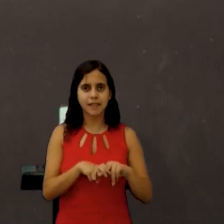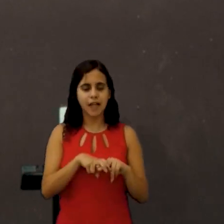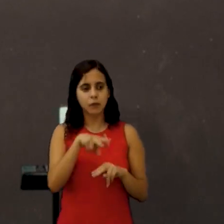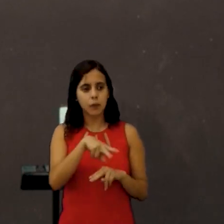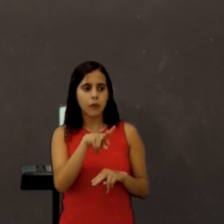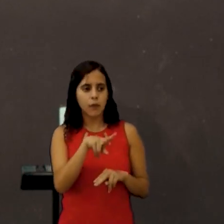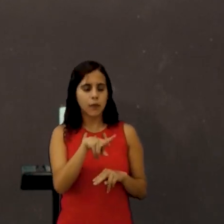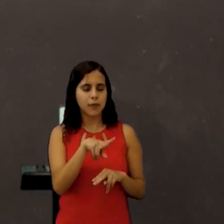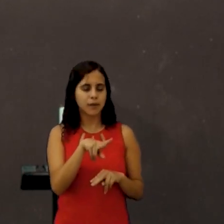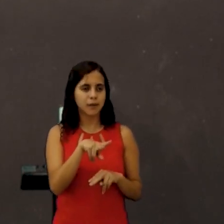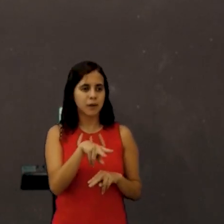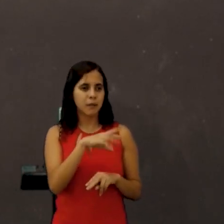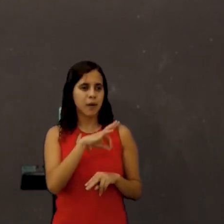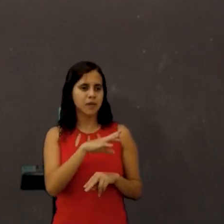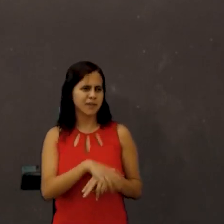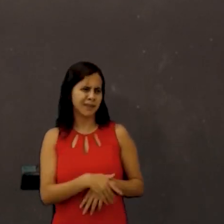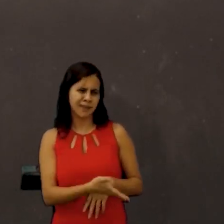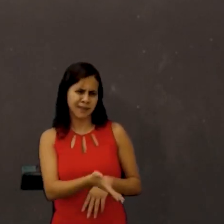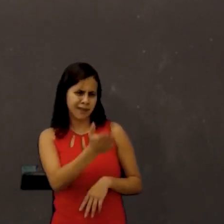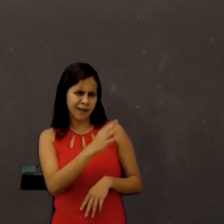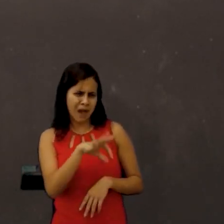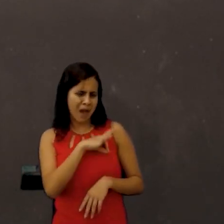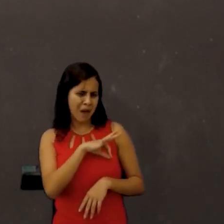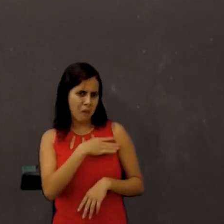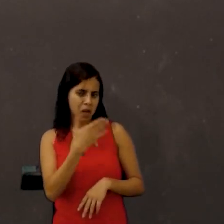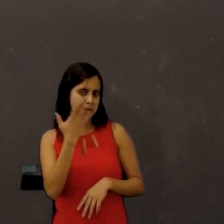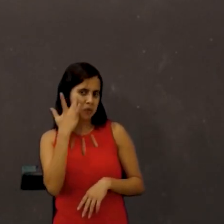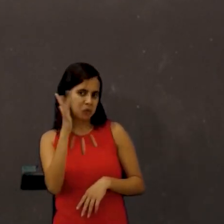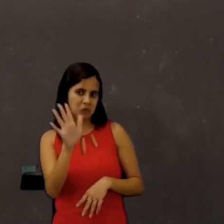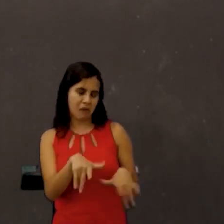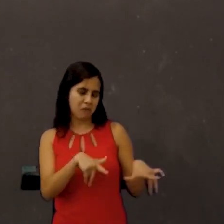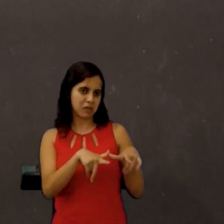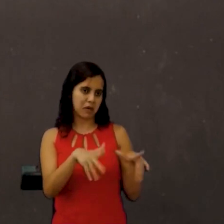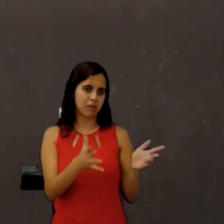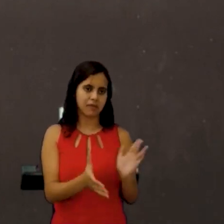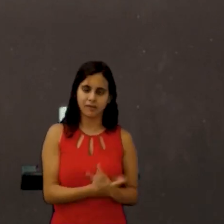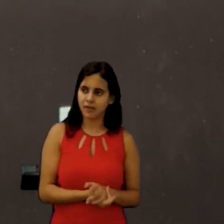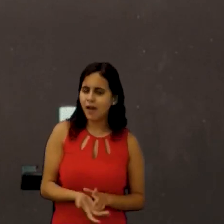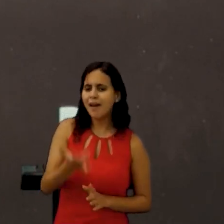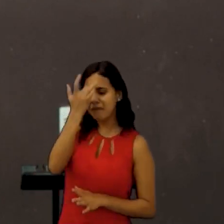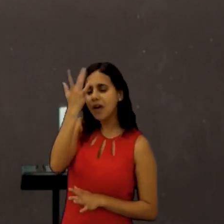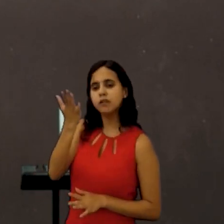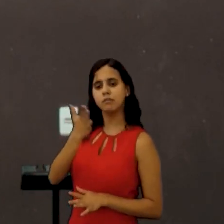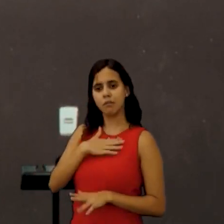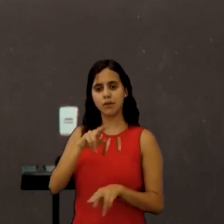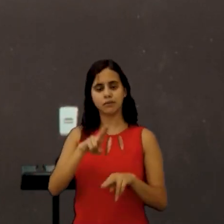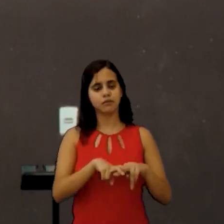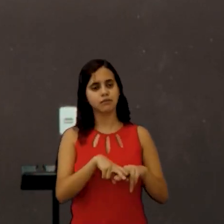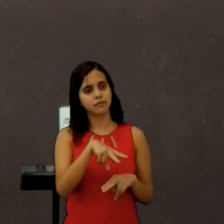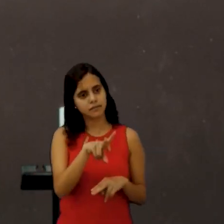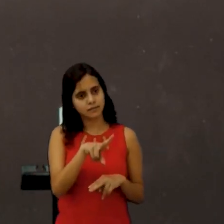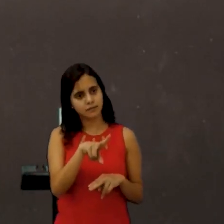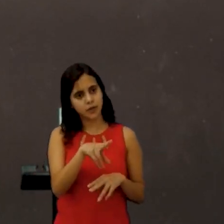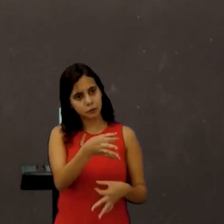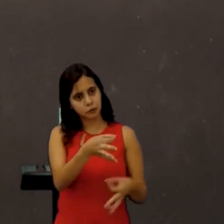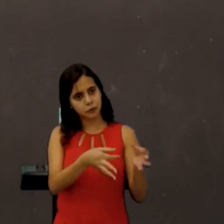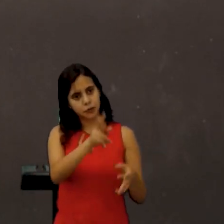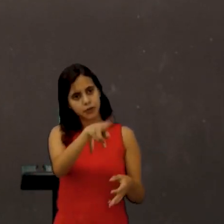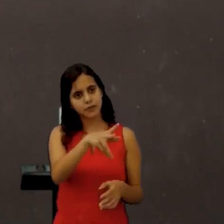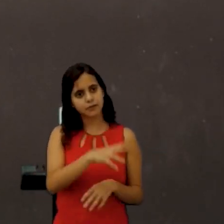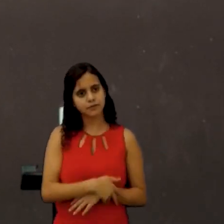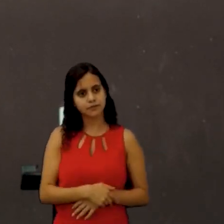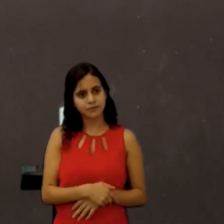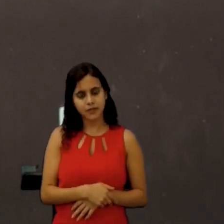o policial dizendo, seu cara não sabe controlar a própria força. É muito fácil, meu querido. Muito fácil você fazer